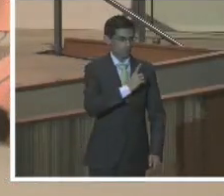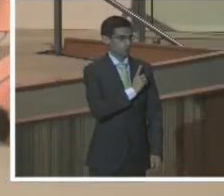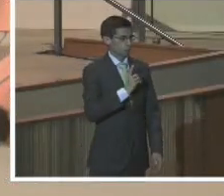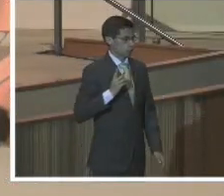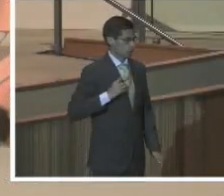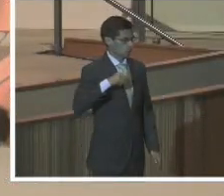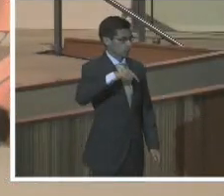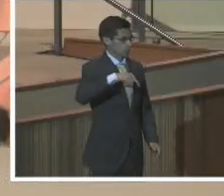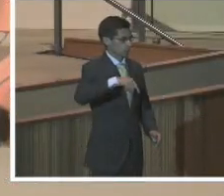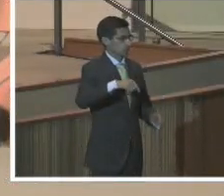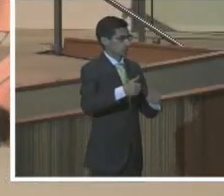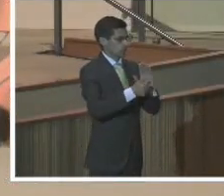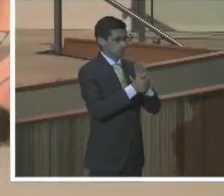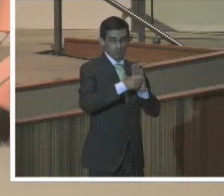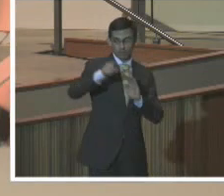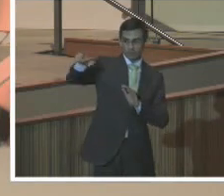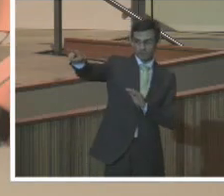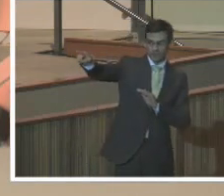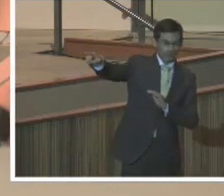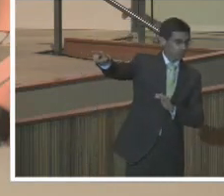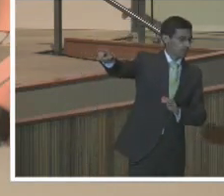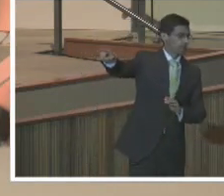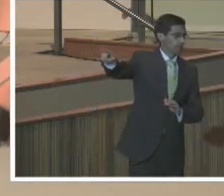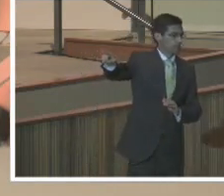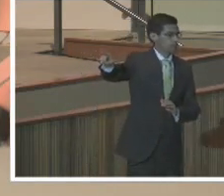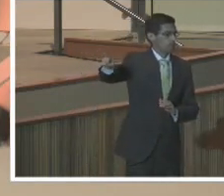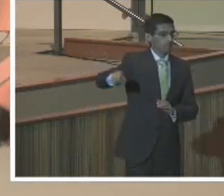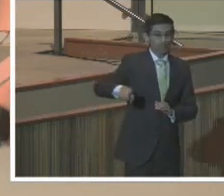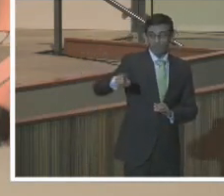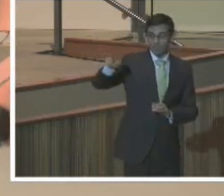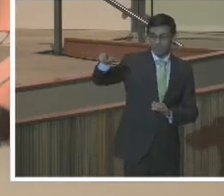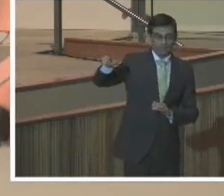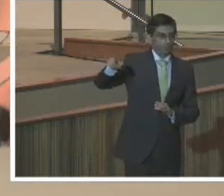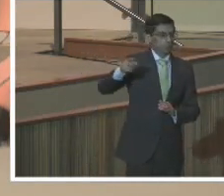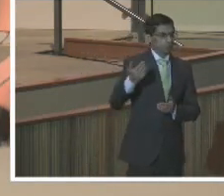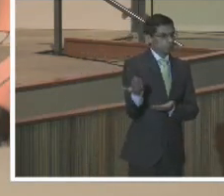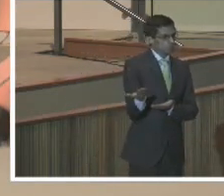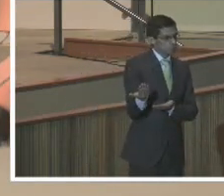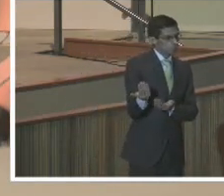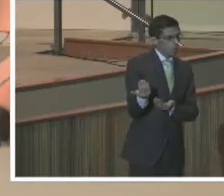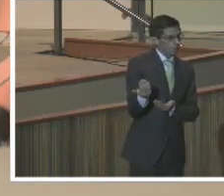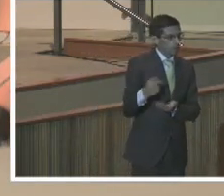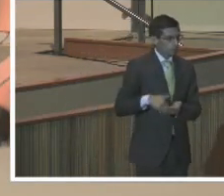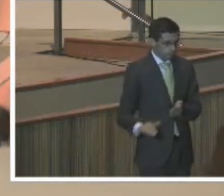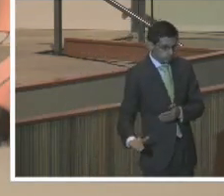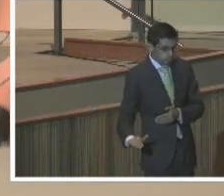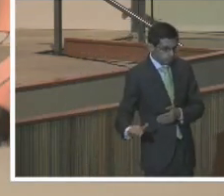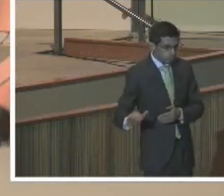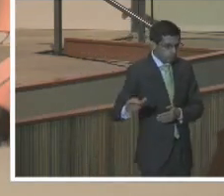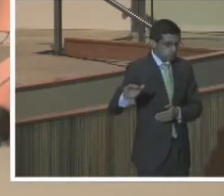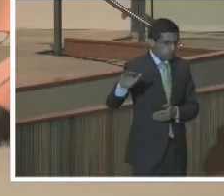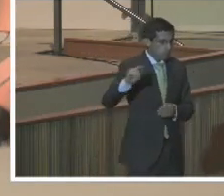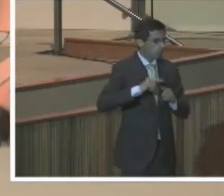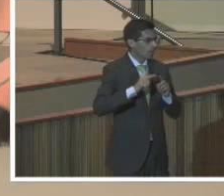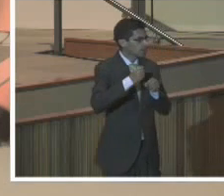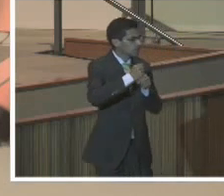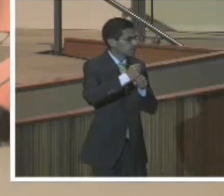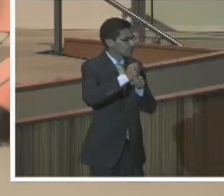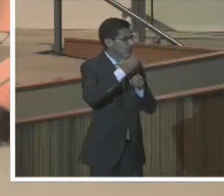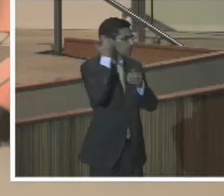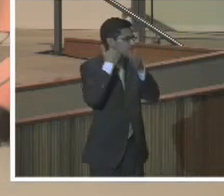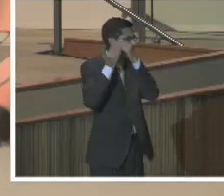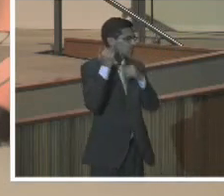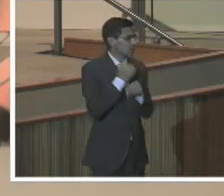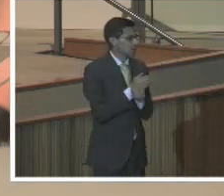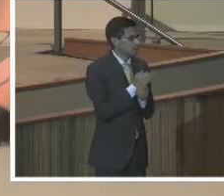de célula, supervisor. Esse menino cresceu aqui na igreja, não é? Mas durante muitos anos se afastou,